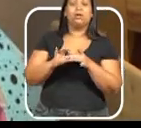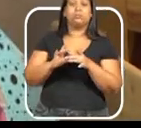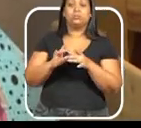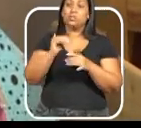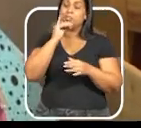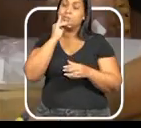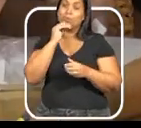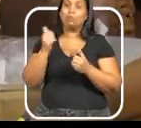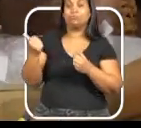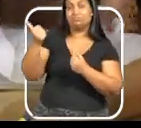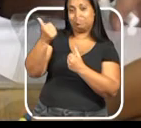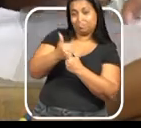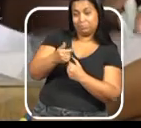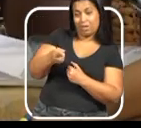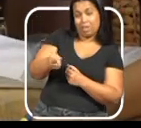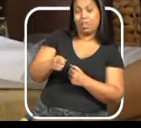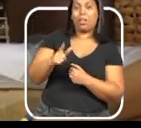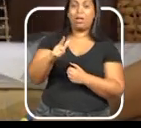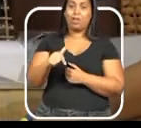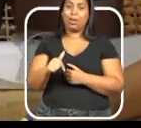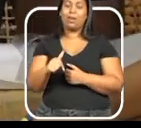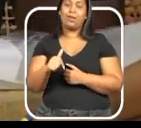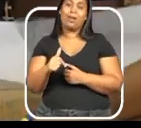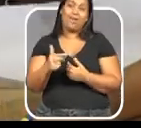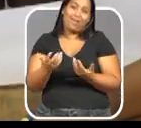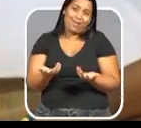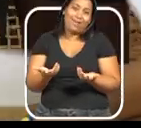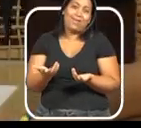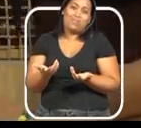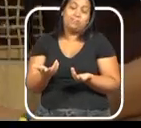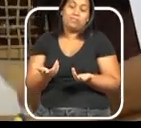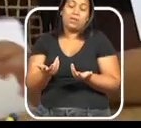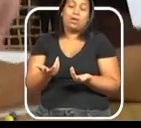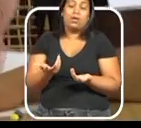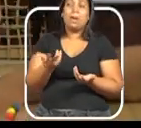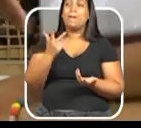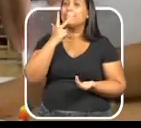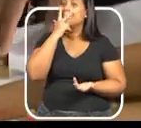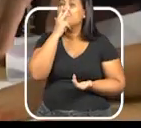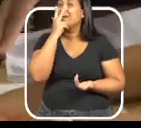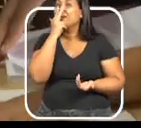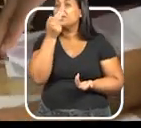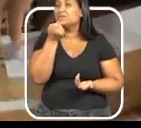muito, faz parte de um senso comum muito pouco